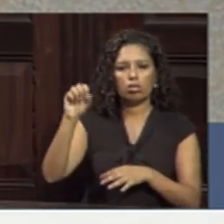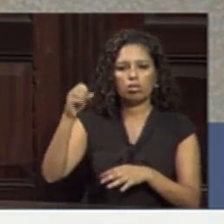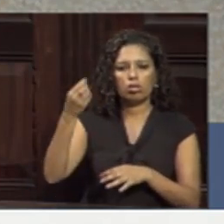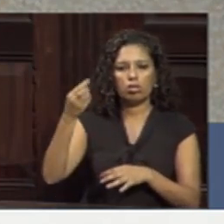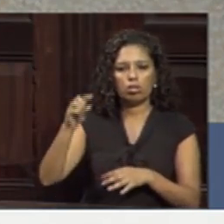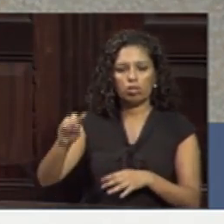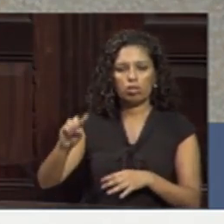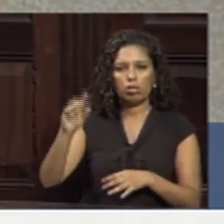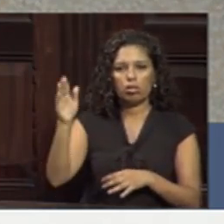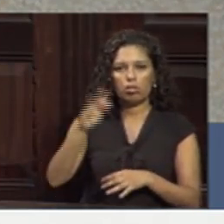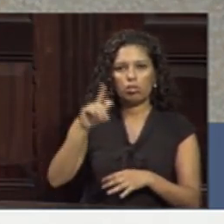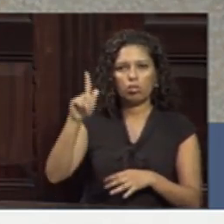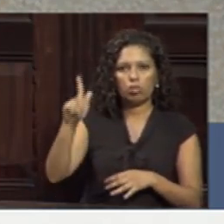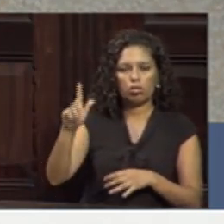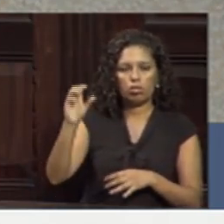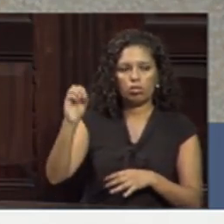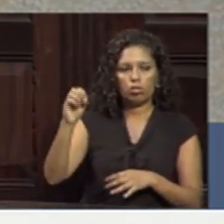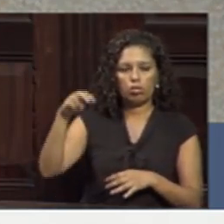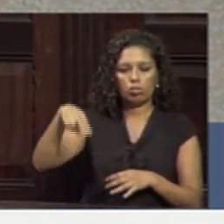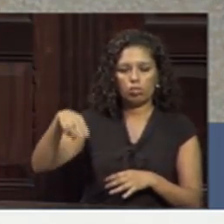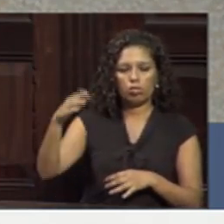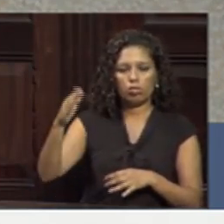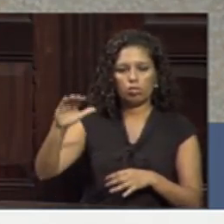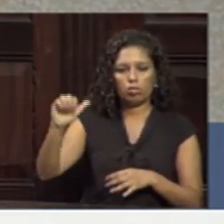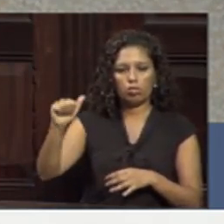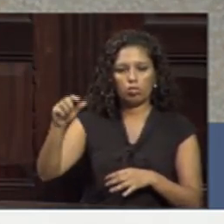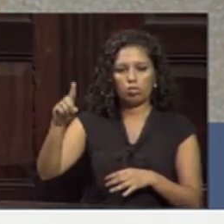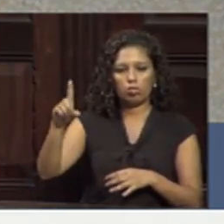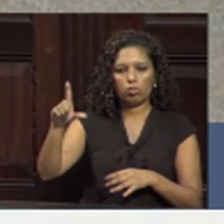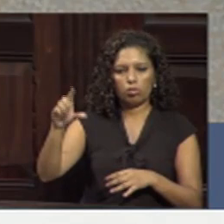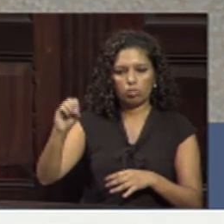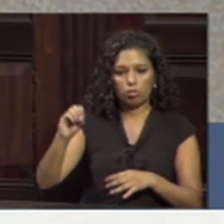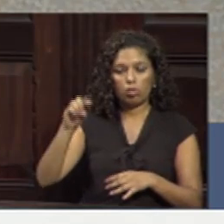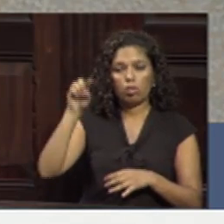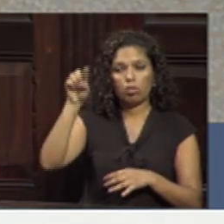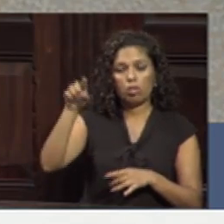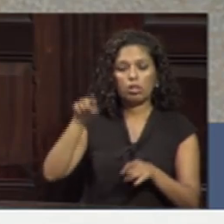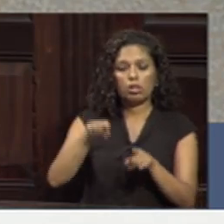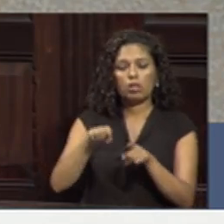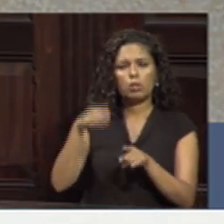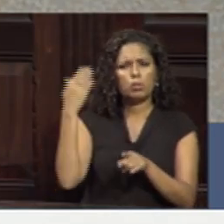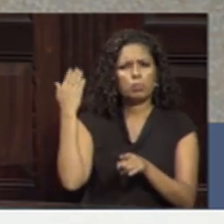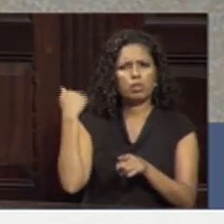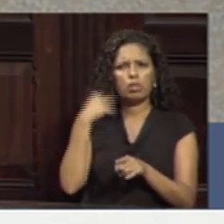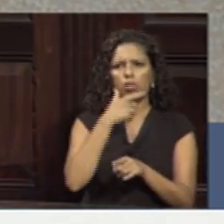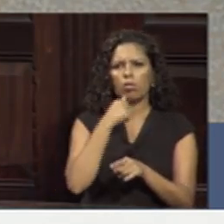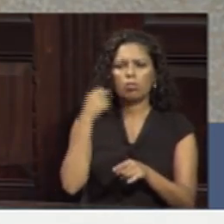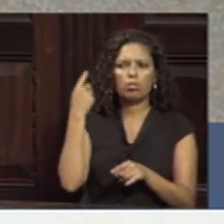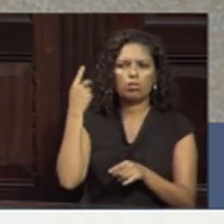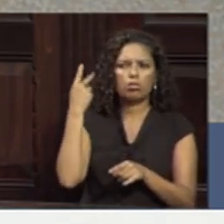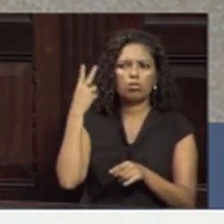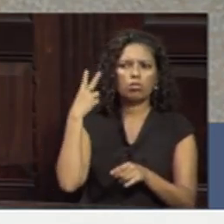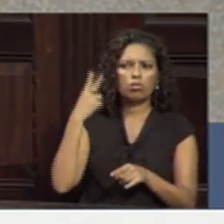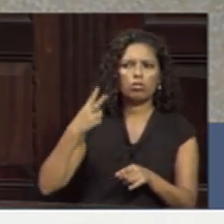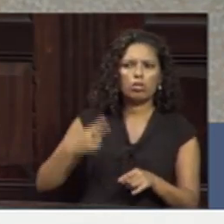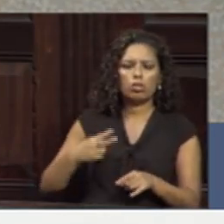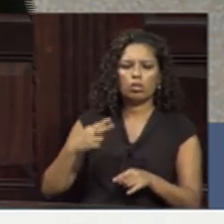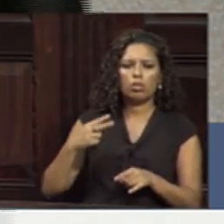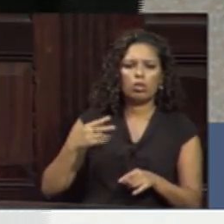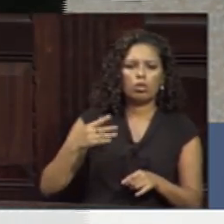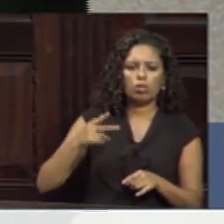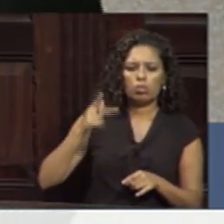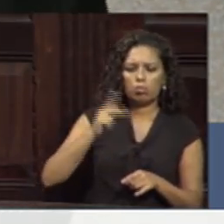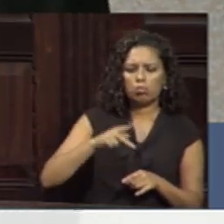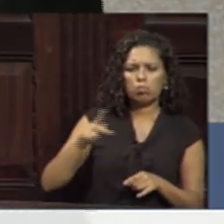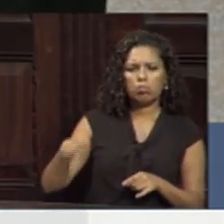grande, presidente do IPALERJ durante tantos anos nessa casa que eu convivo, presidente do Abrigo Cristo Redentor, uma